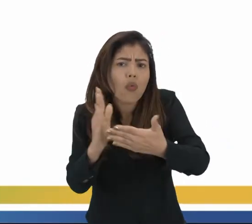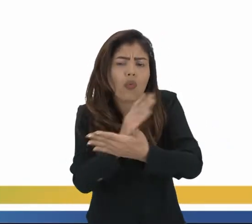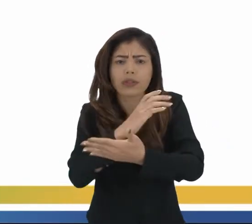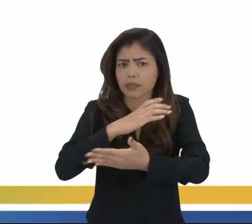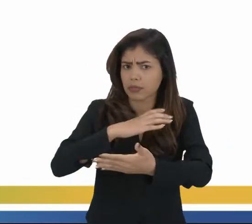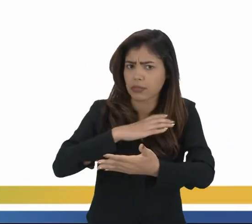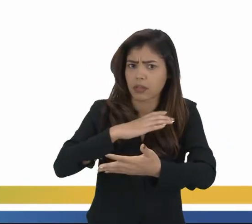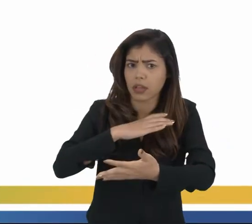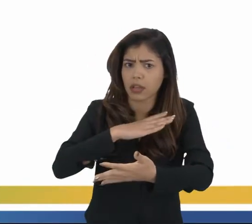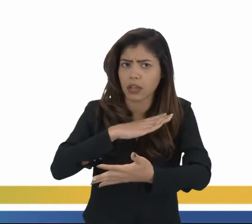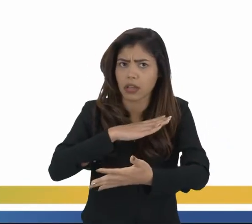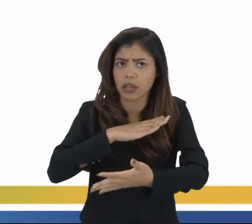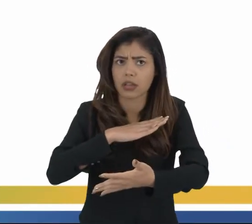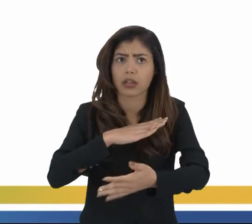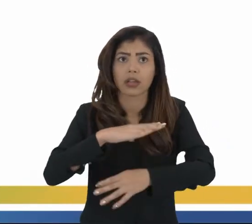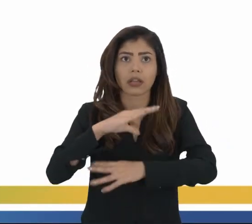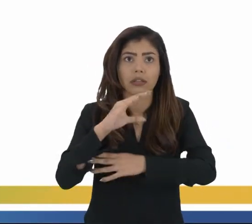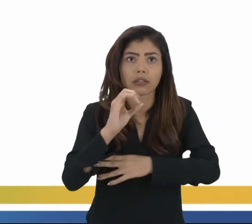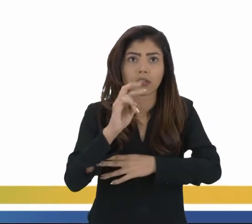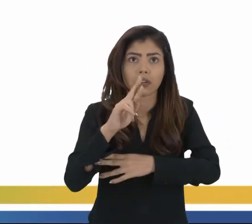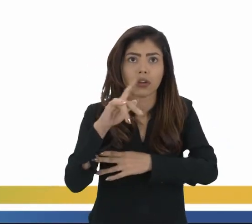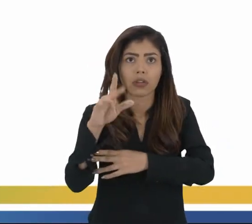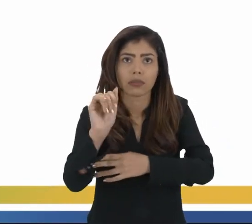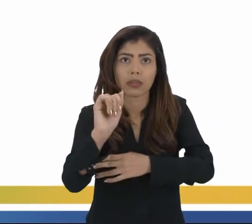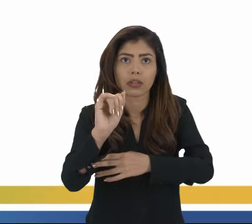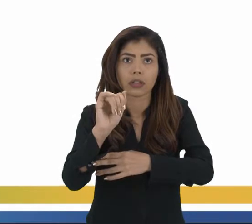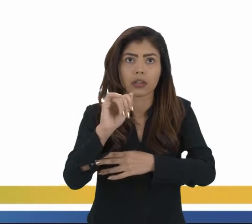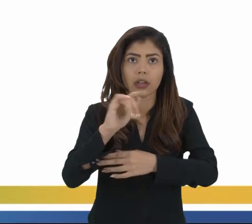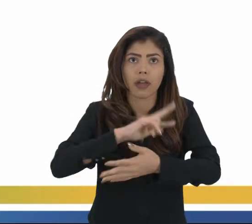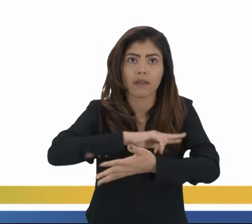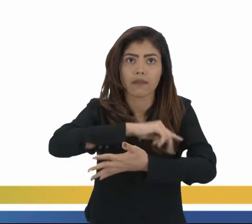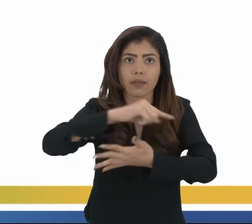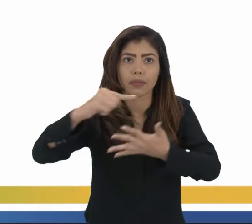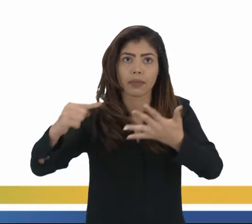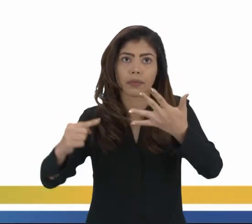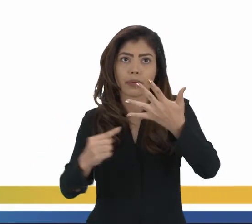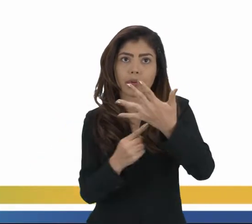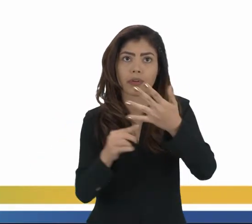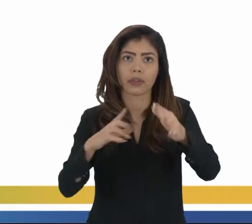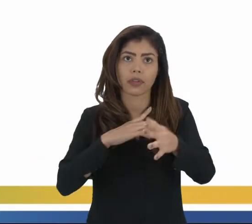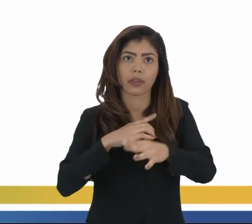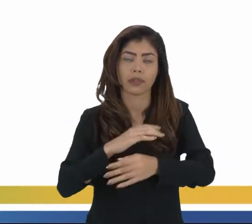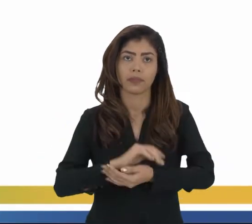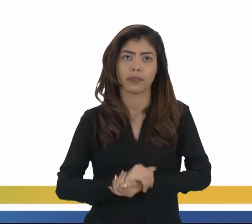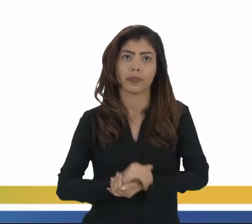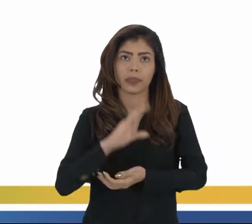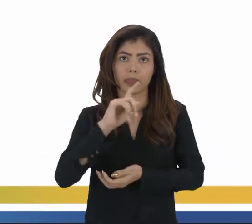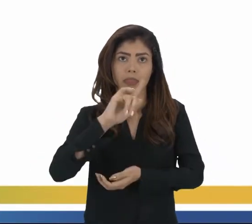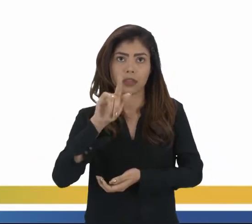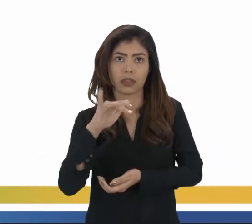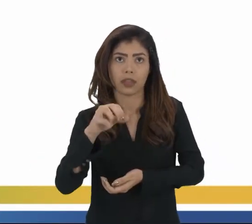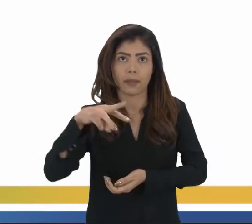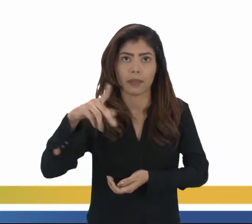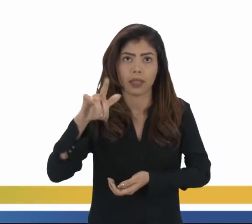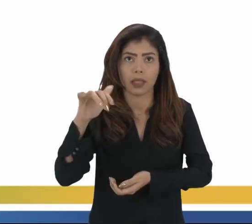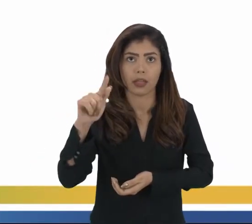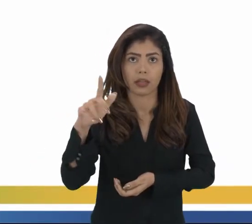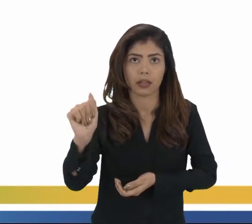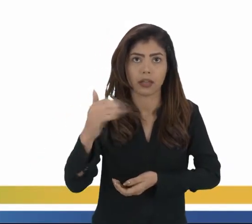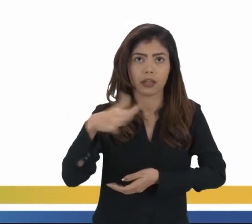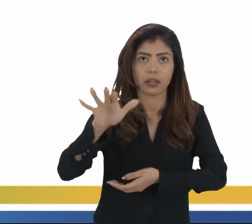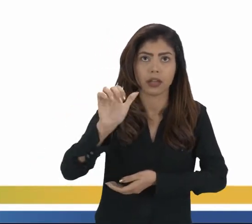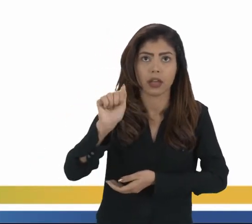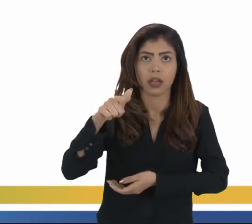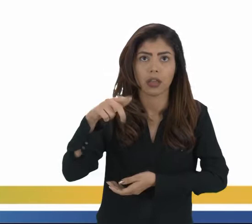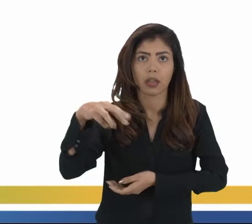como Córdoba, Sevilha, Huelva, Cádiz, Málaga,